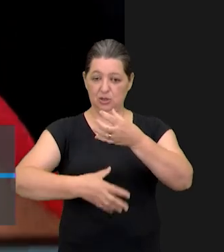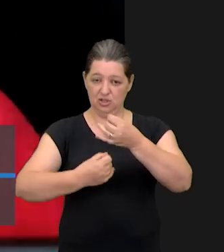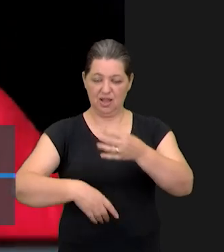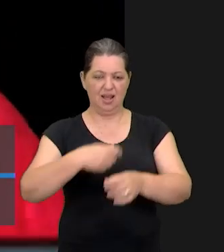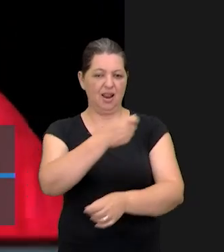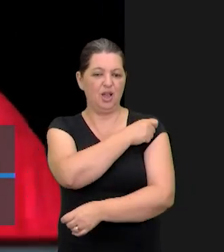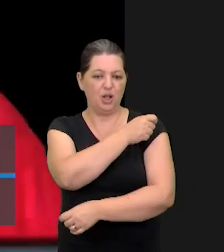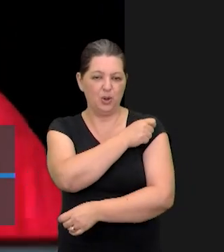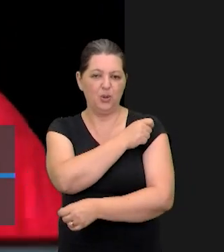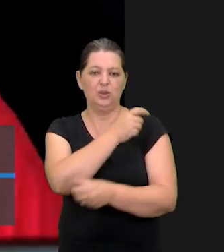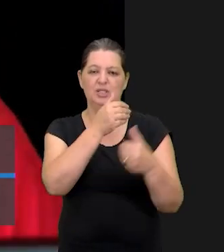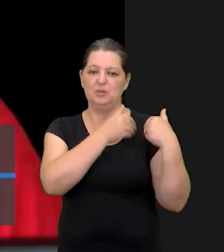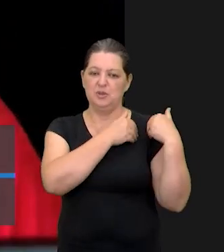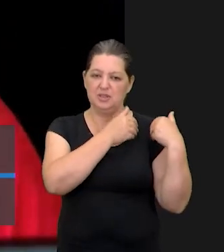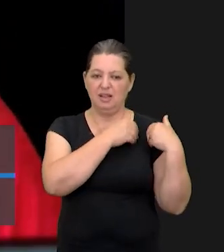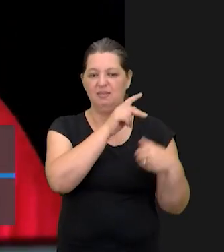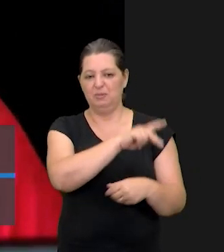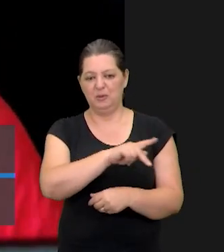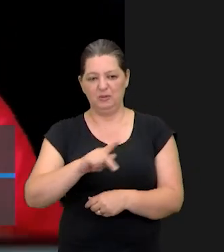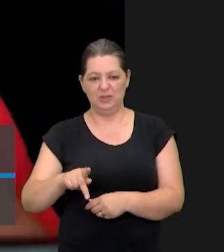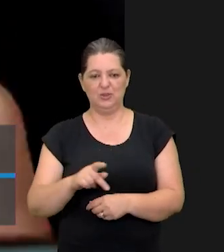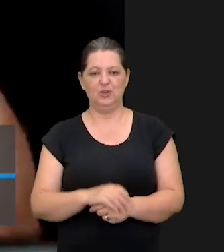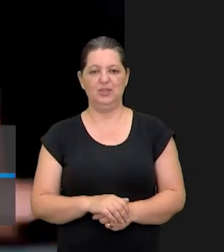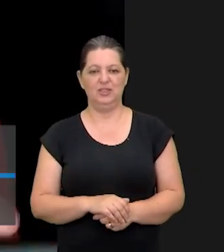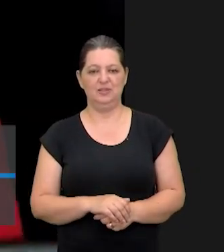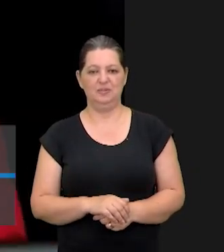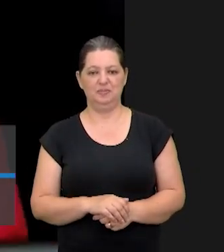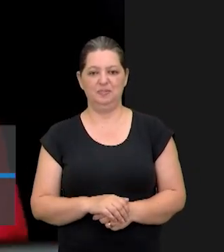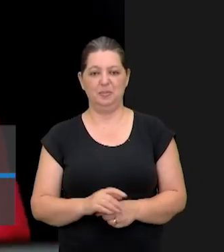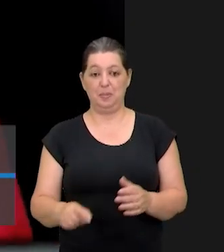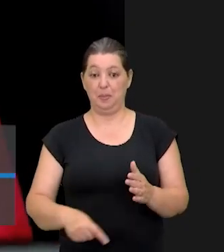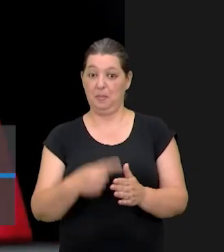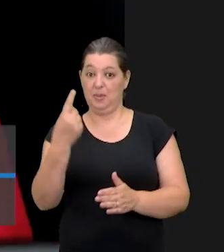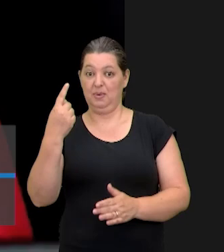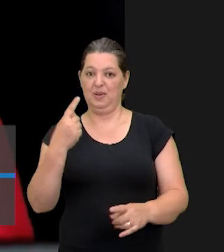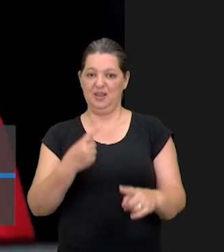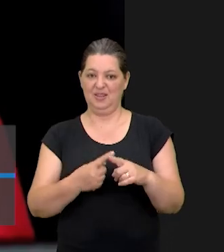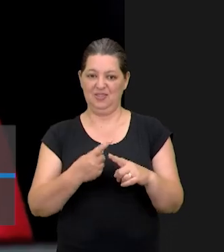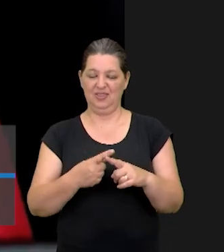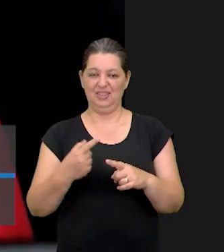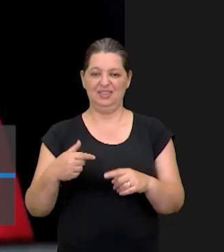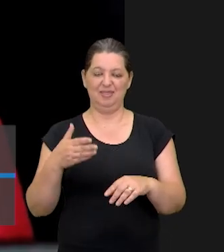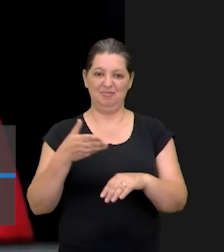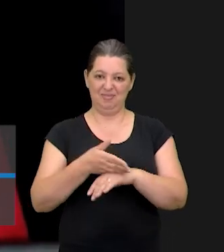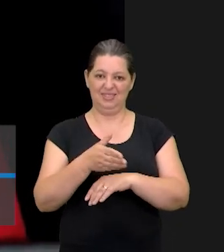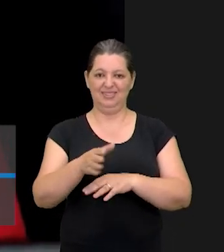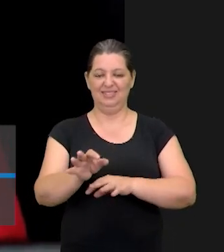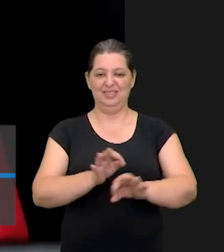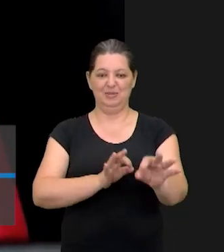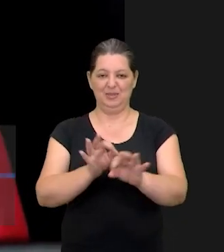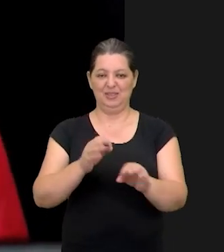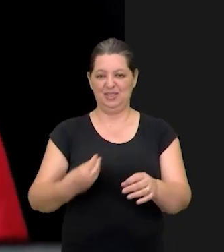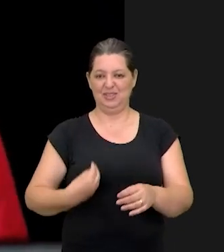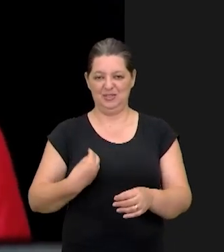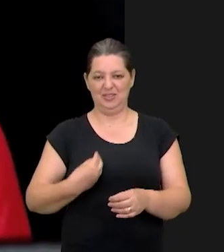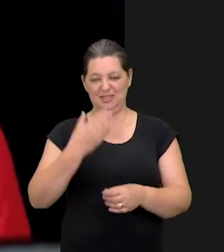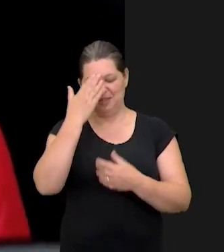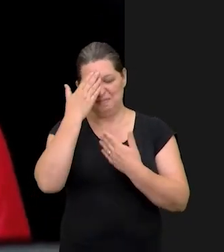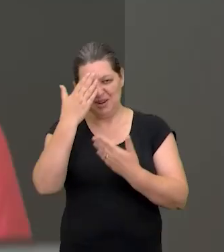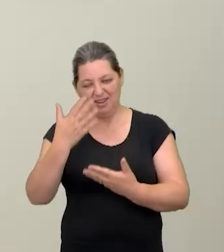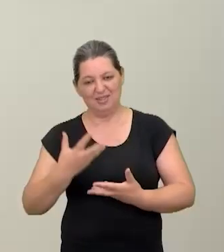alunos, com os responsáveis, com os professores. É a primeira vez aqui com o projeto de vida, é um prazer. Obrigado pelo